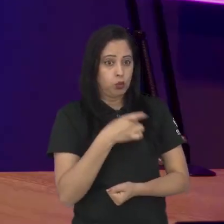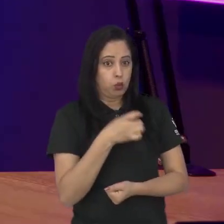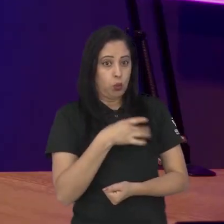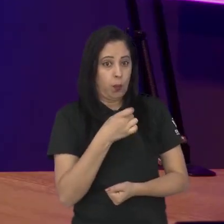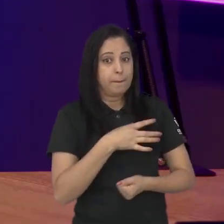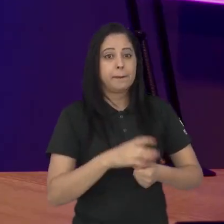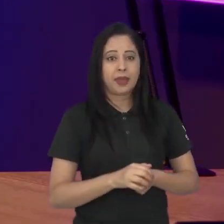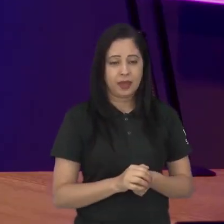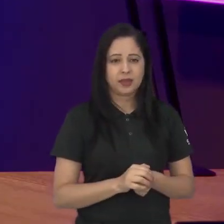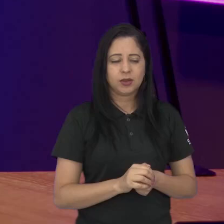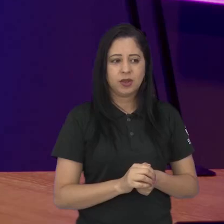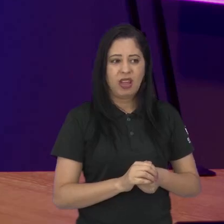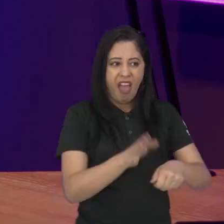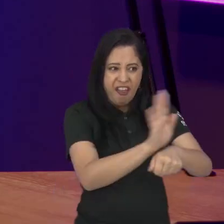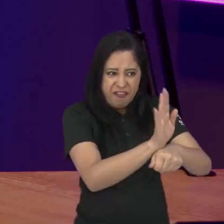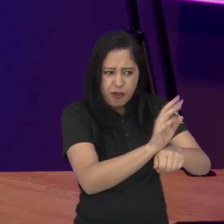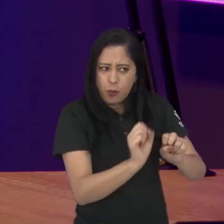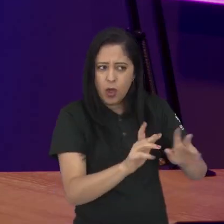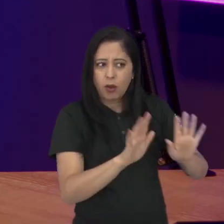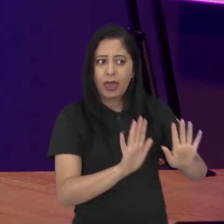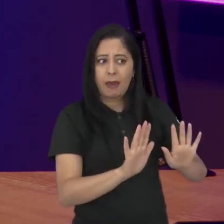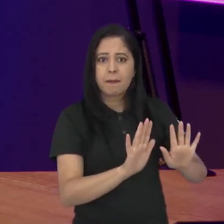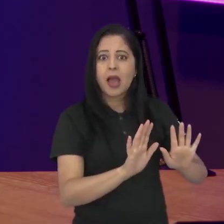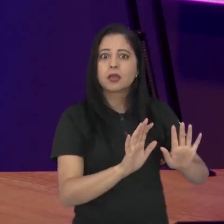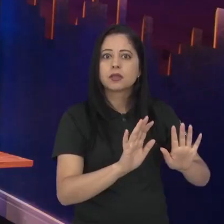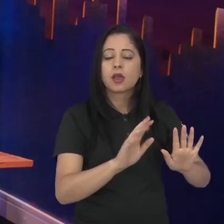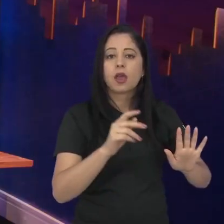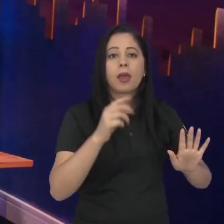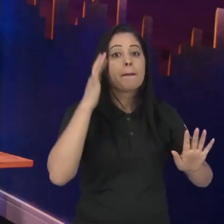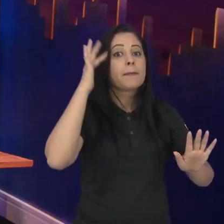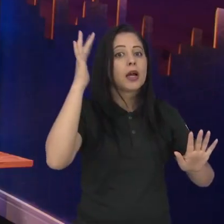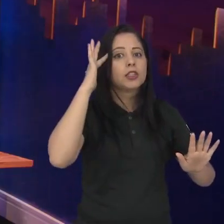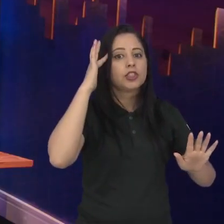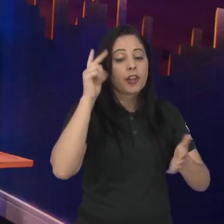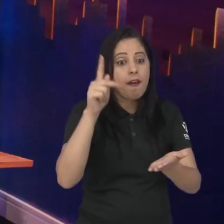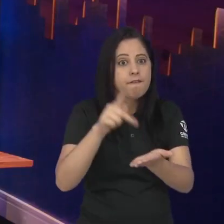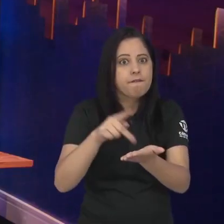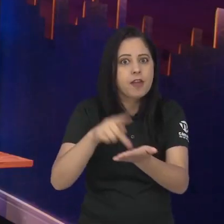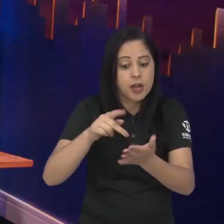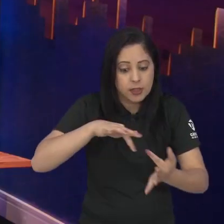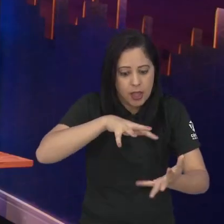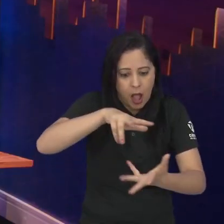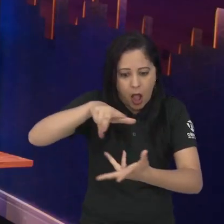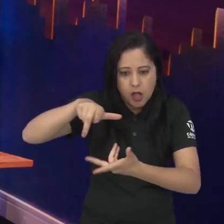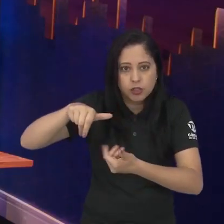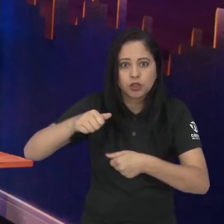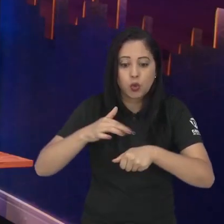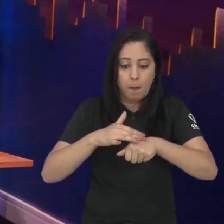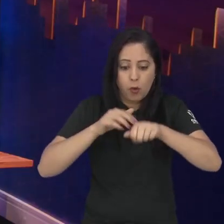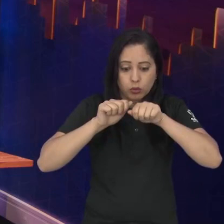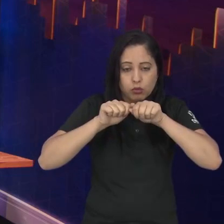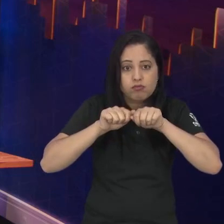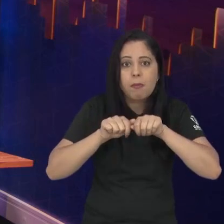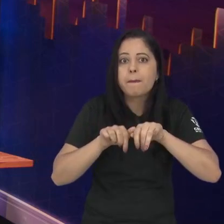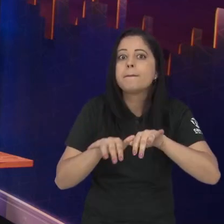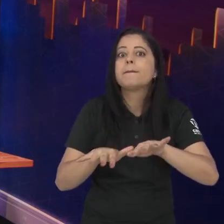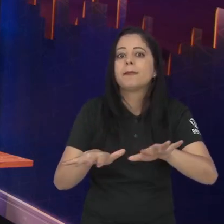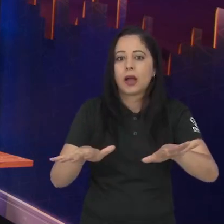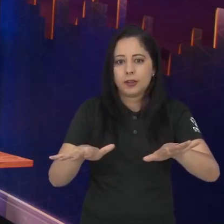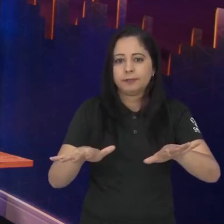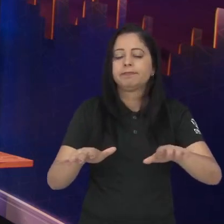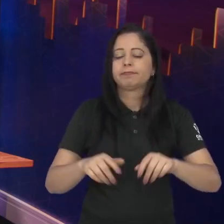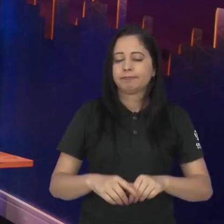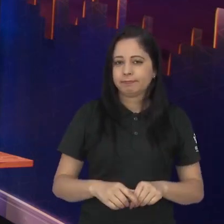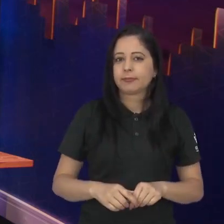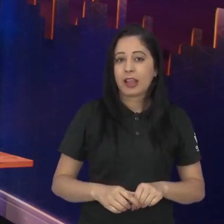vezes até mesmo sendo ficção. Imagina quando então as pandemias vieram para a nossa realidade, né, Samuel? A gente vivenciou